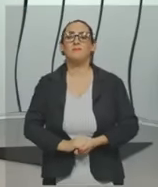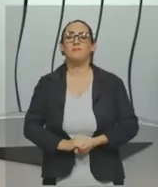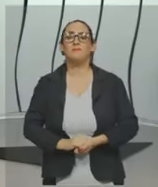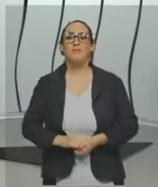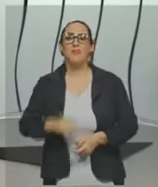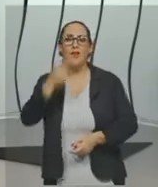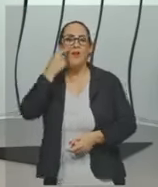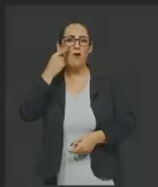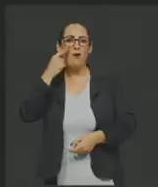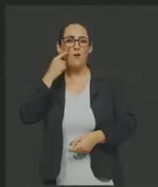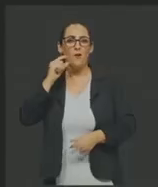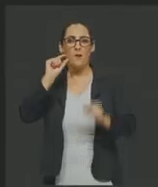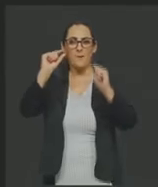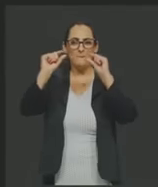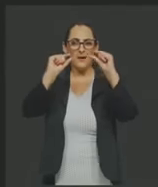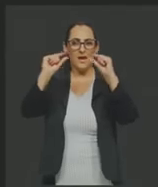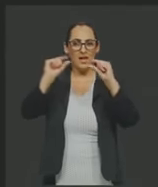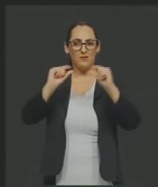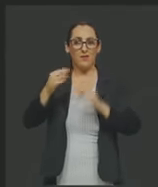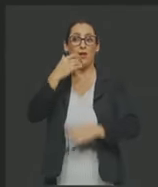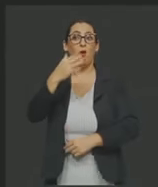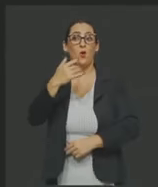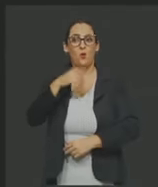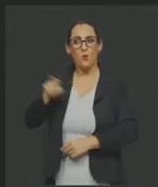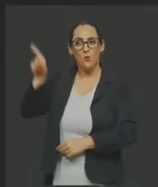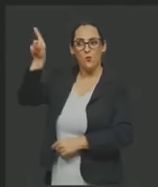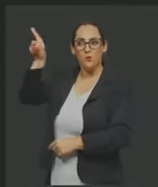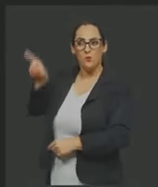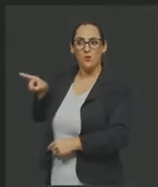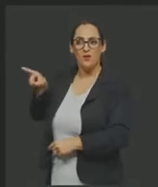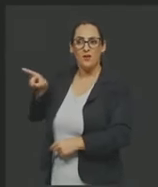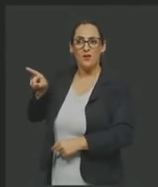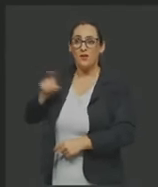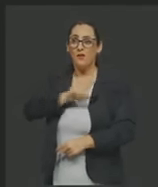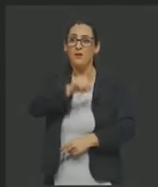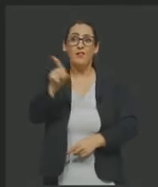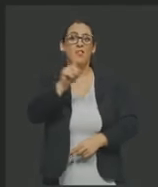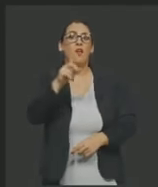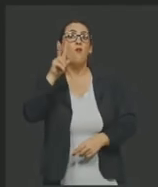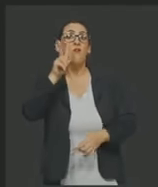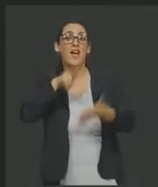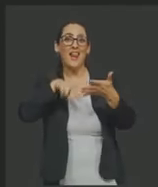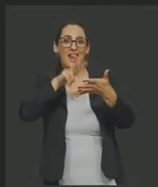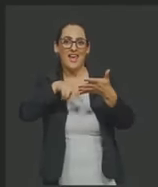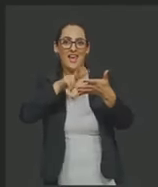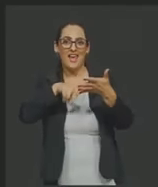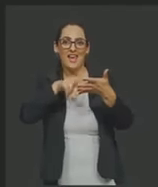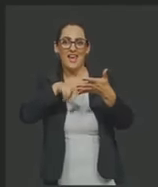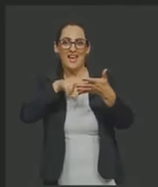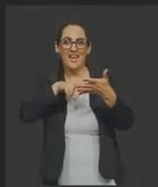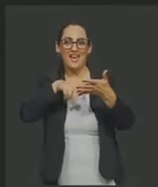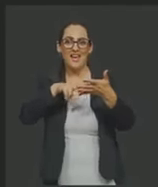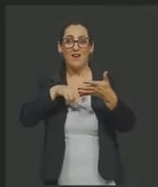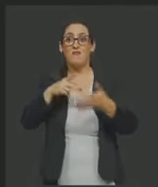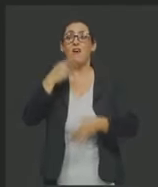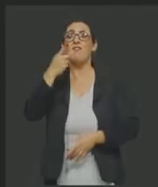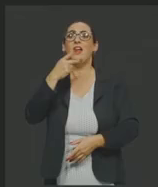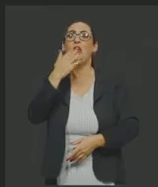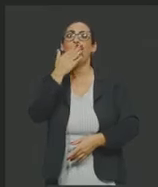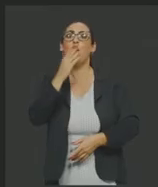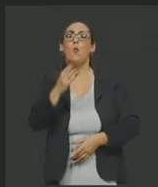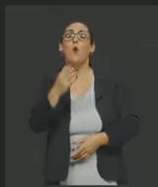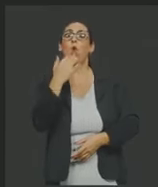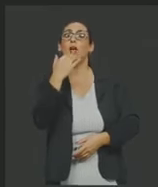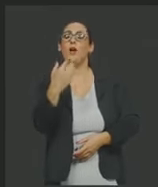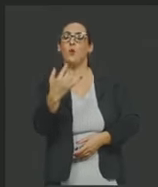essas palavras com as cores. Olha, mas você não vai ler aqui, você vai falar qual que é a cor. Olha